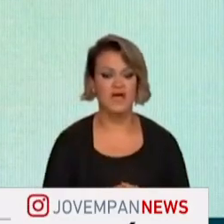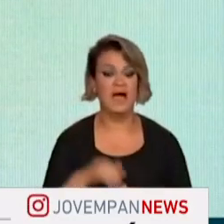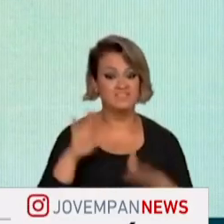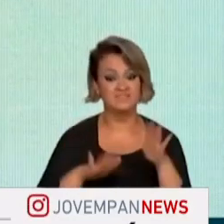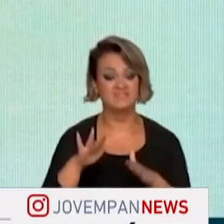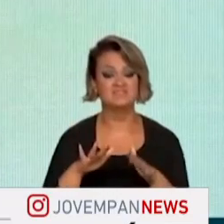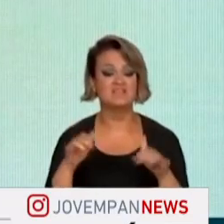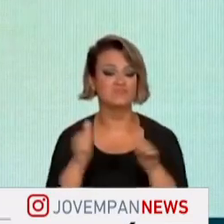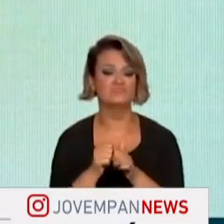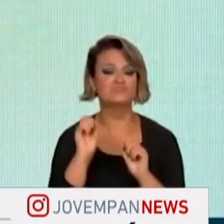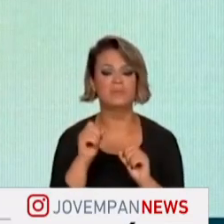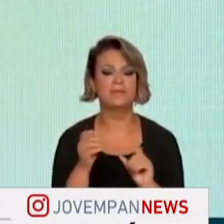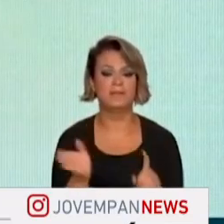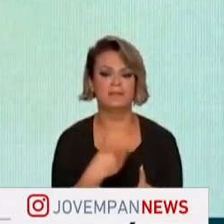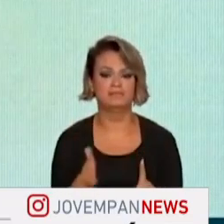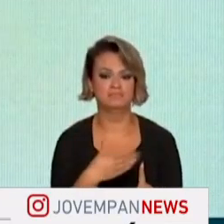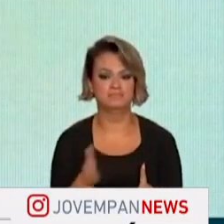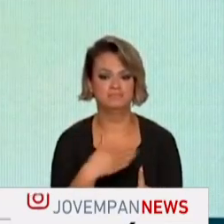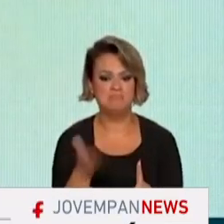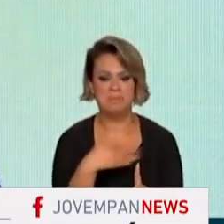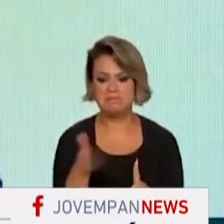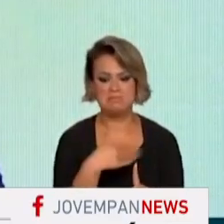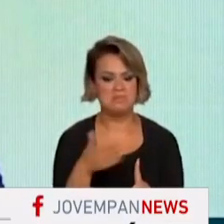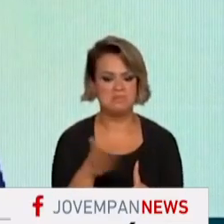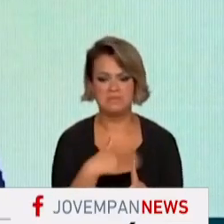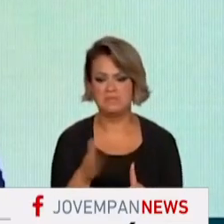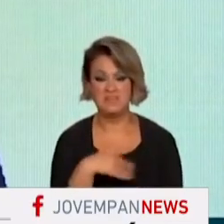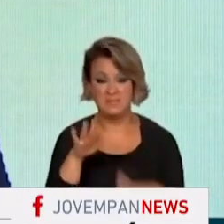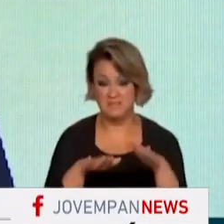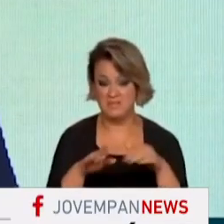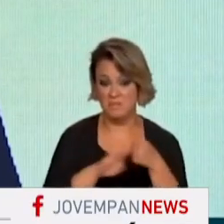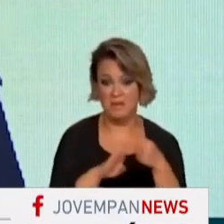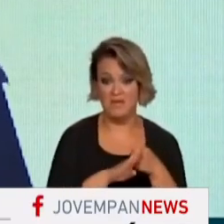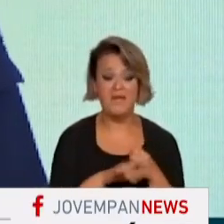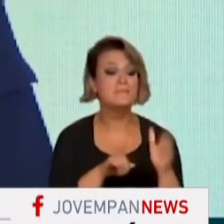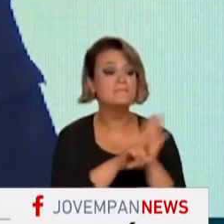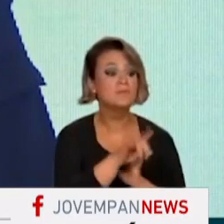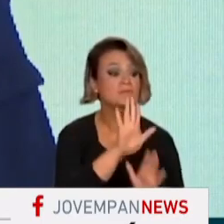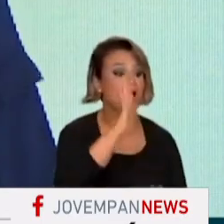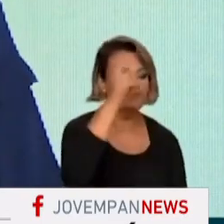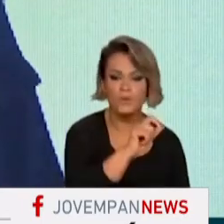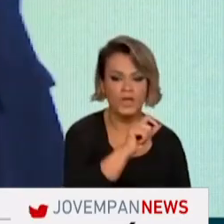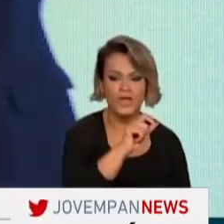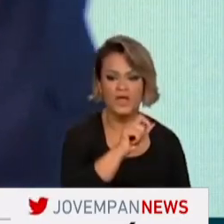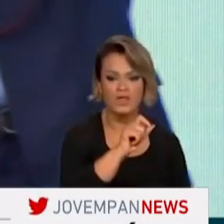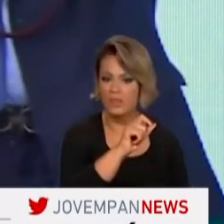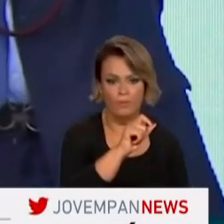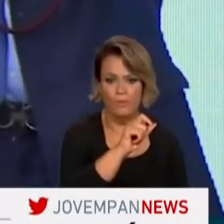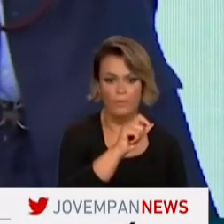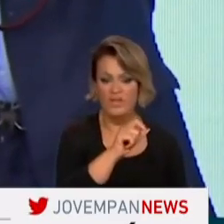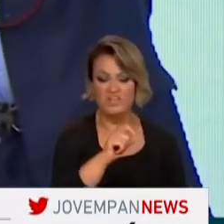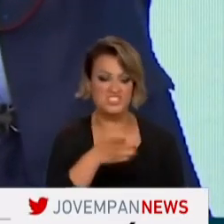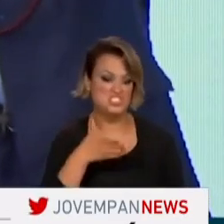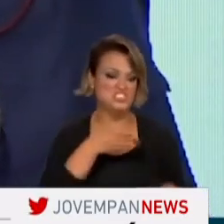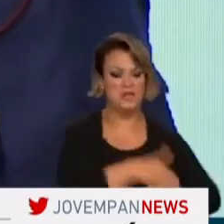muitas vezes para bater. Porque muitas vezes, dependendo do bairro, não se pergunta o que está acontecendo.